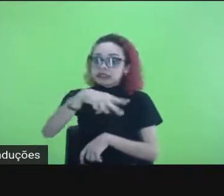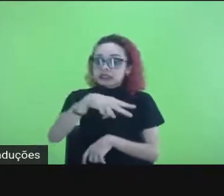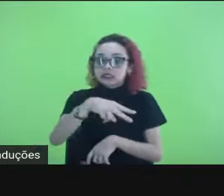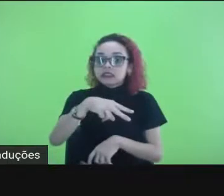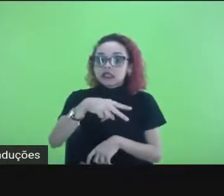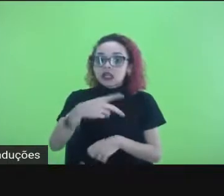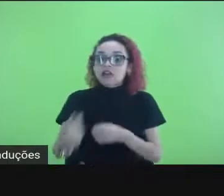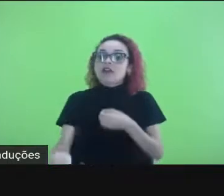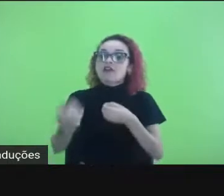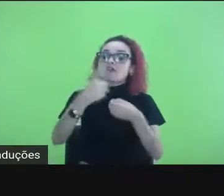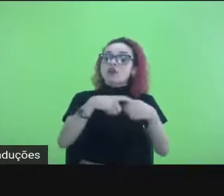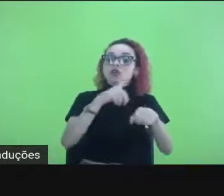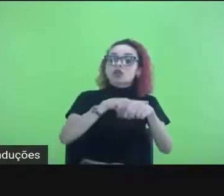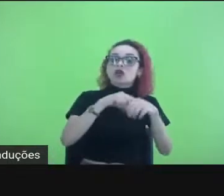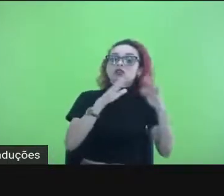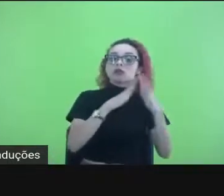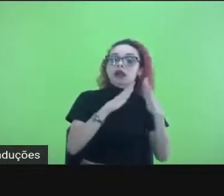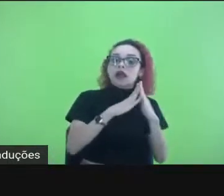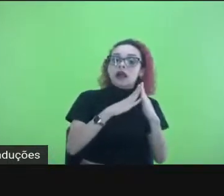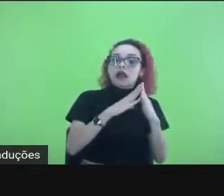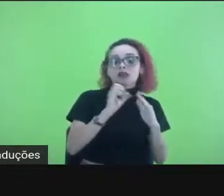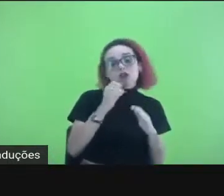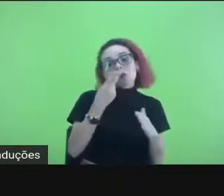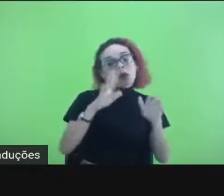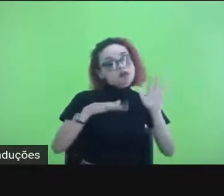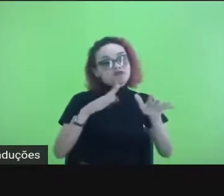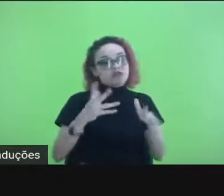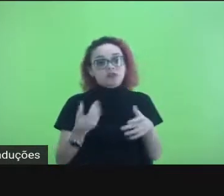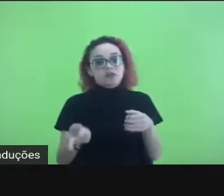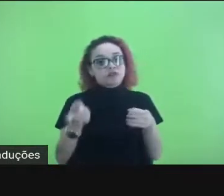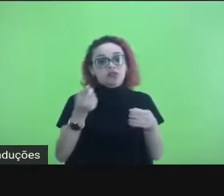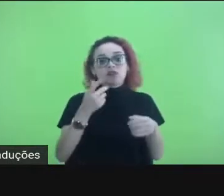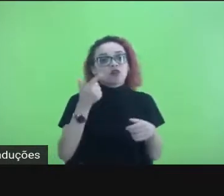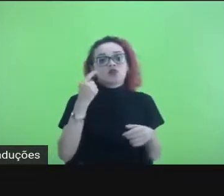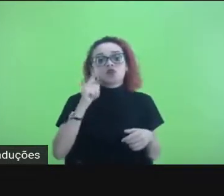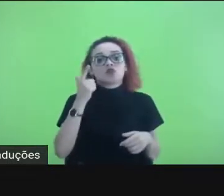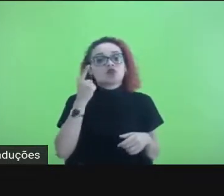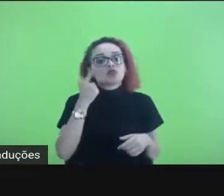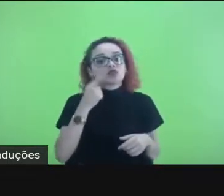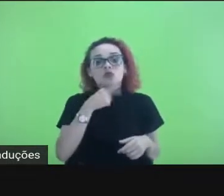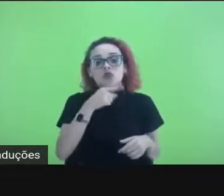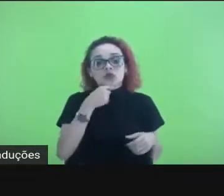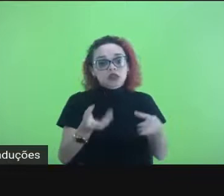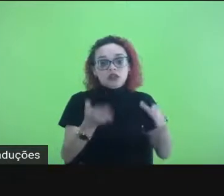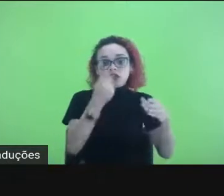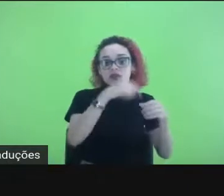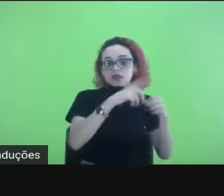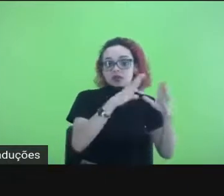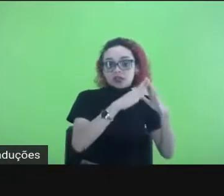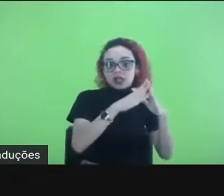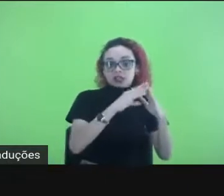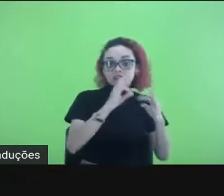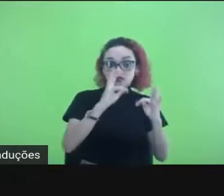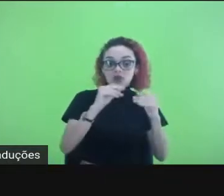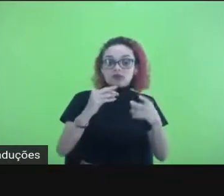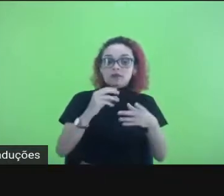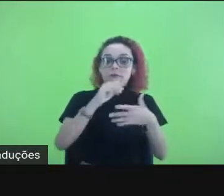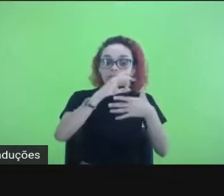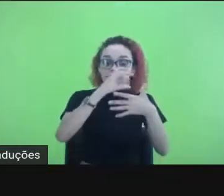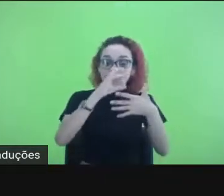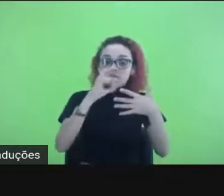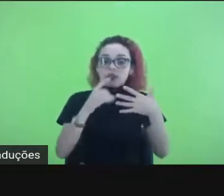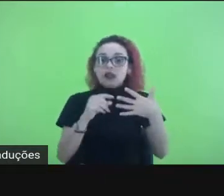voltar para casa ou não voltar para casa, né? E tudo isso vai juntando ali uma série